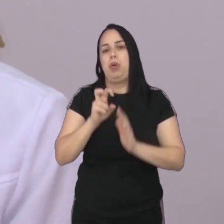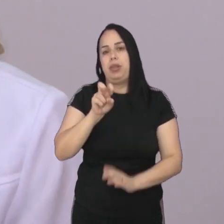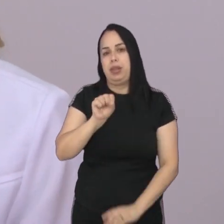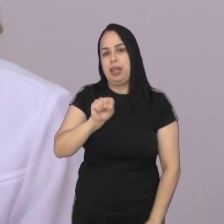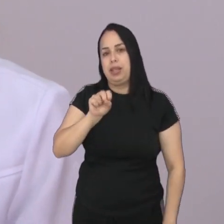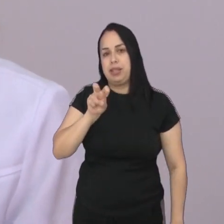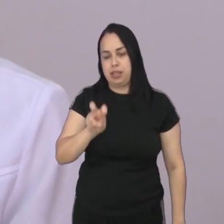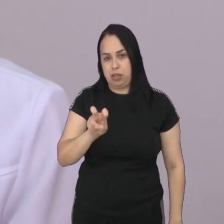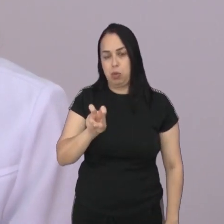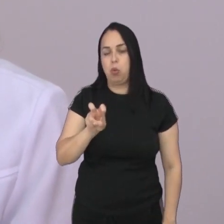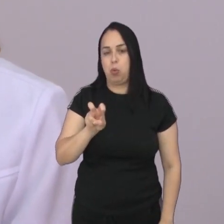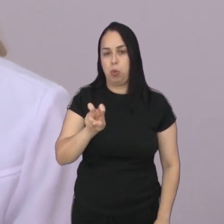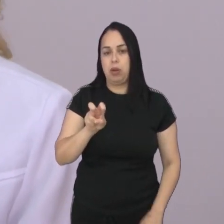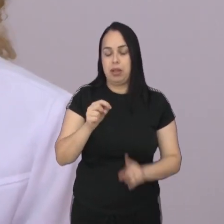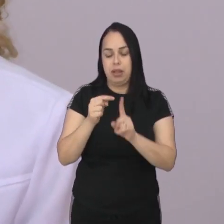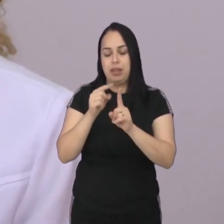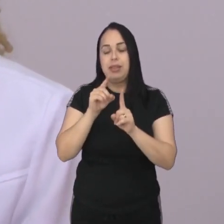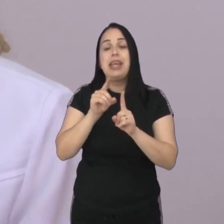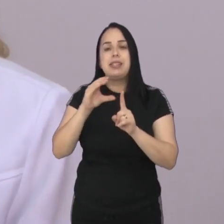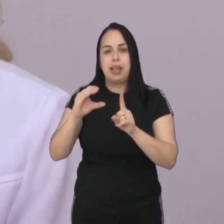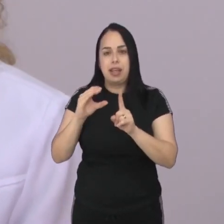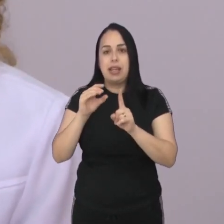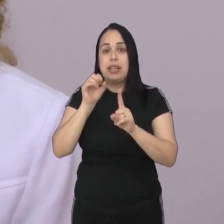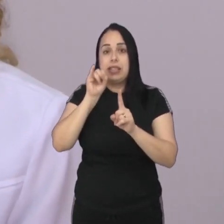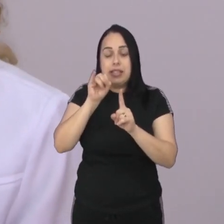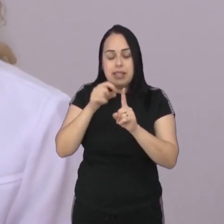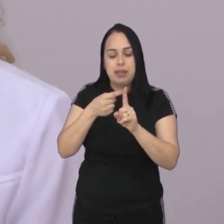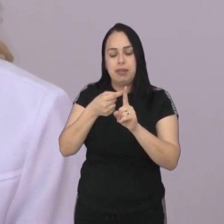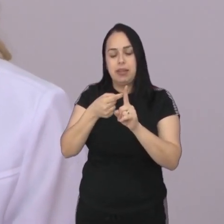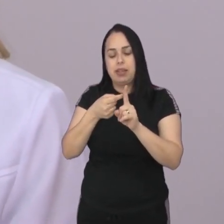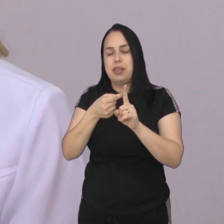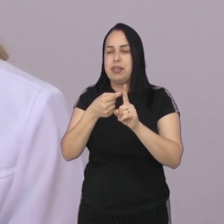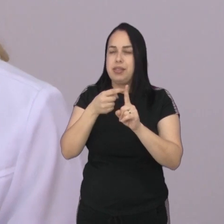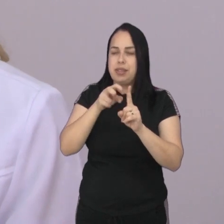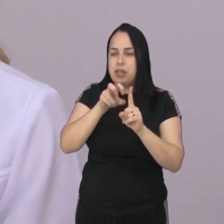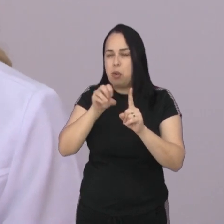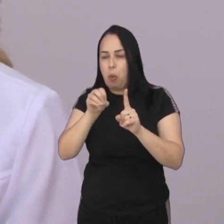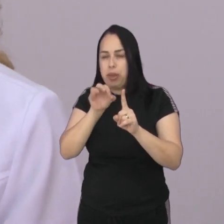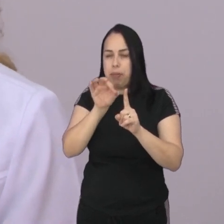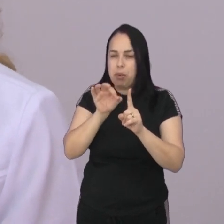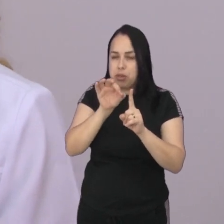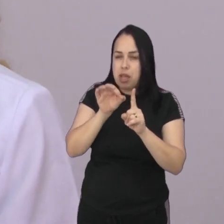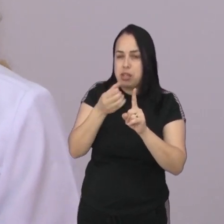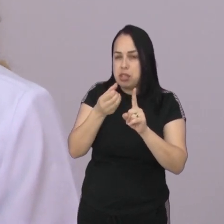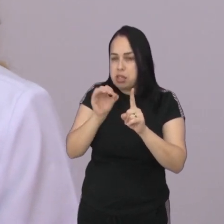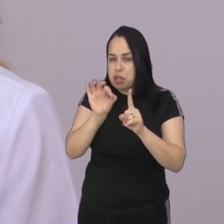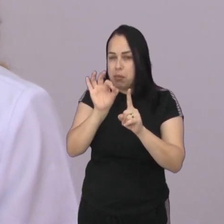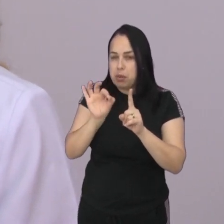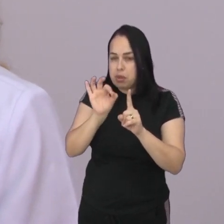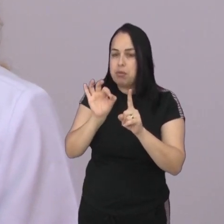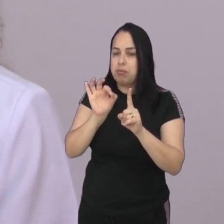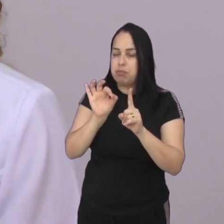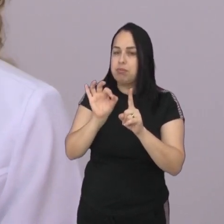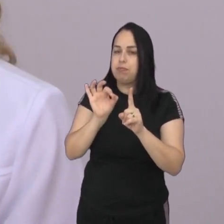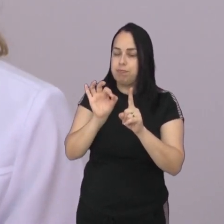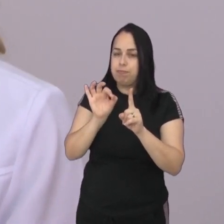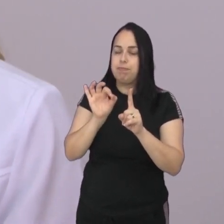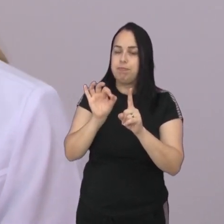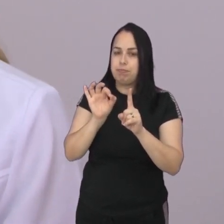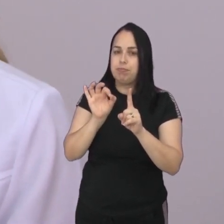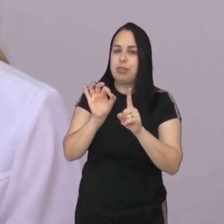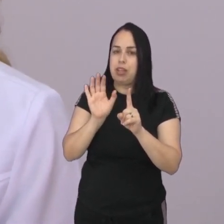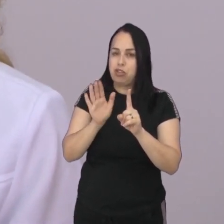85 decibéis em 8 horas. Então, se ele colocar ali de 50% a 60% da intensidade do volume,